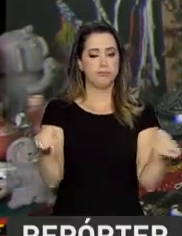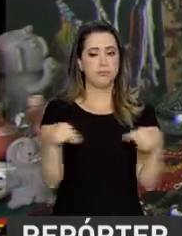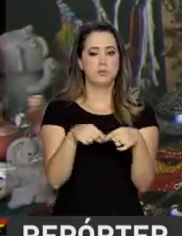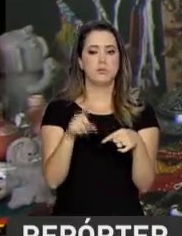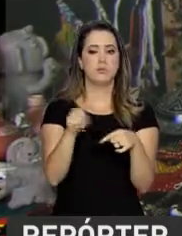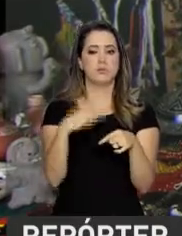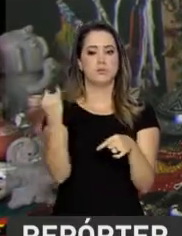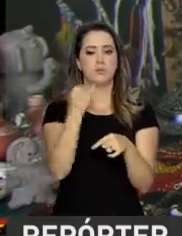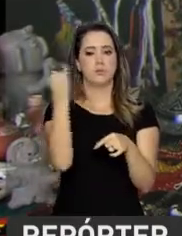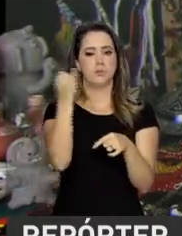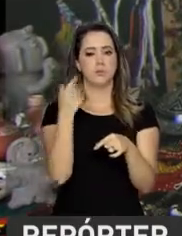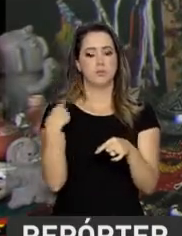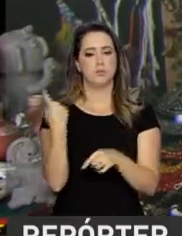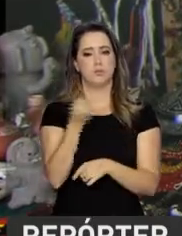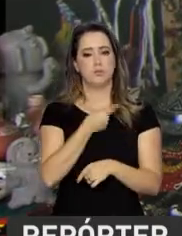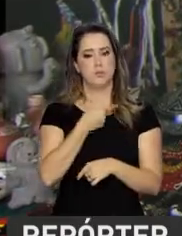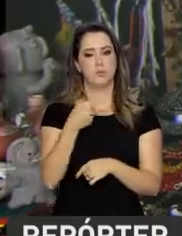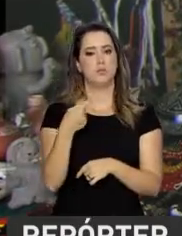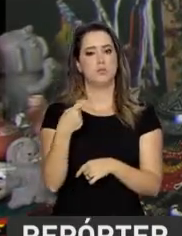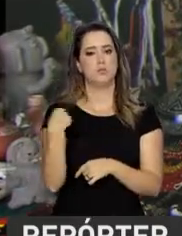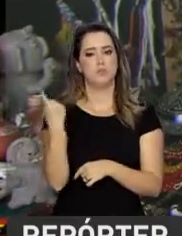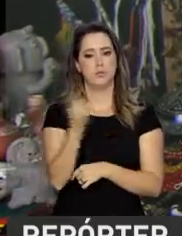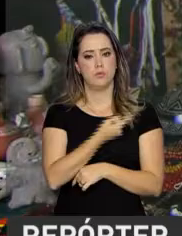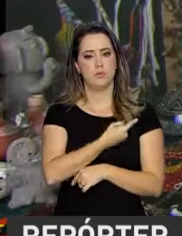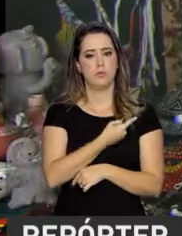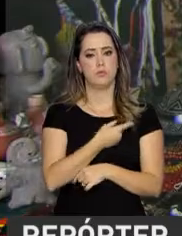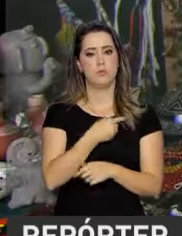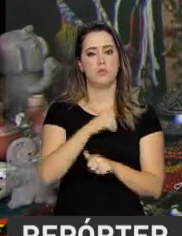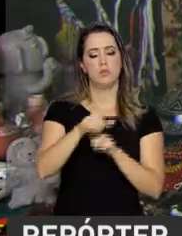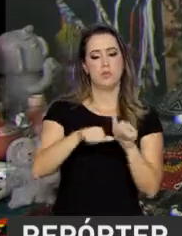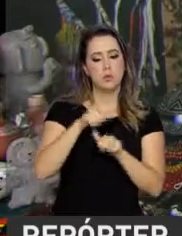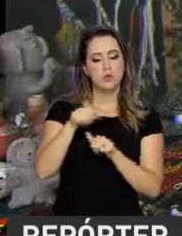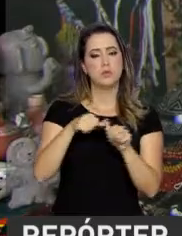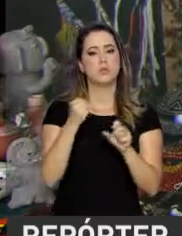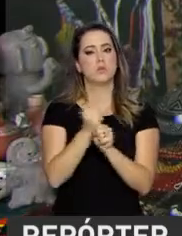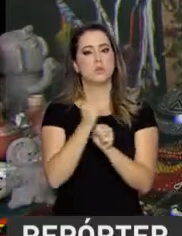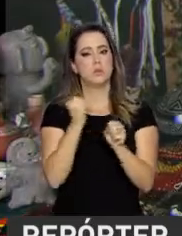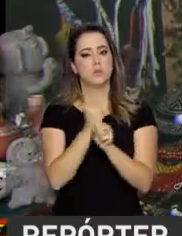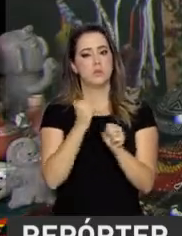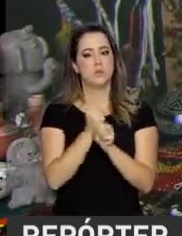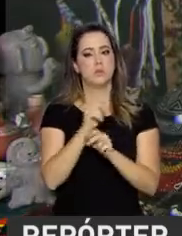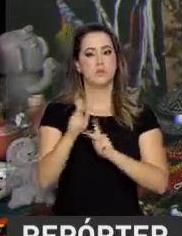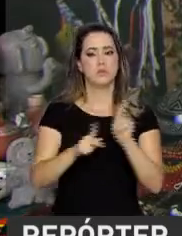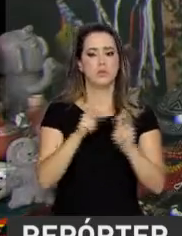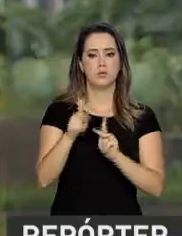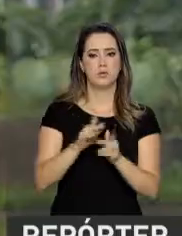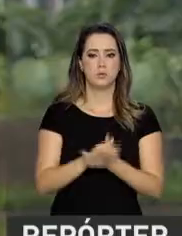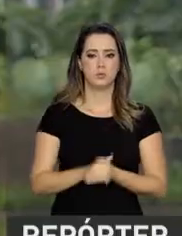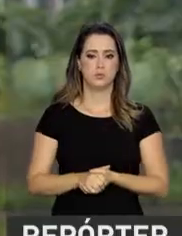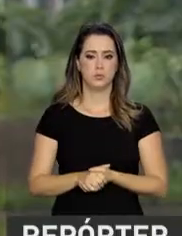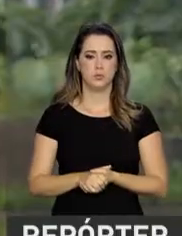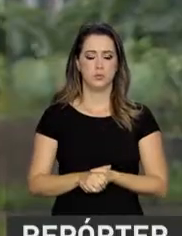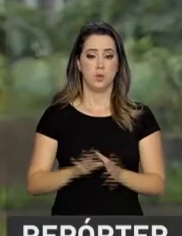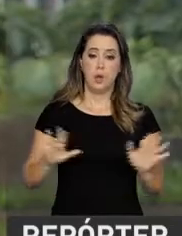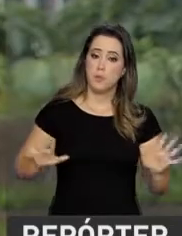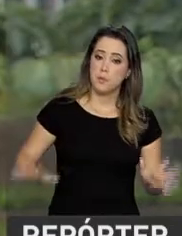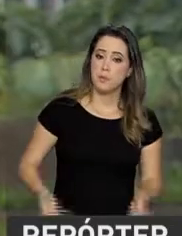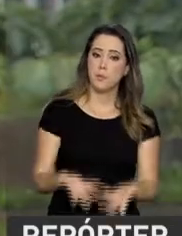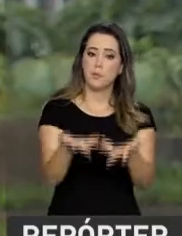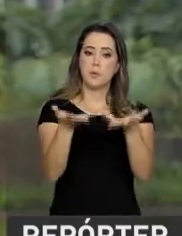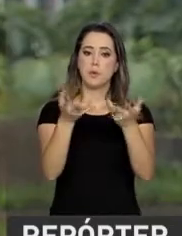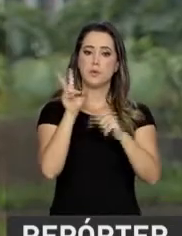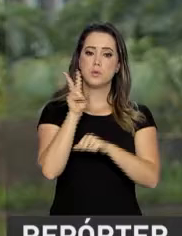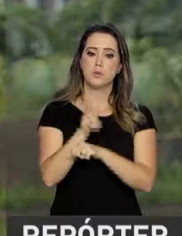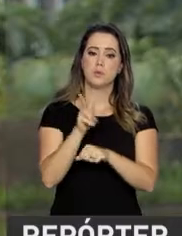isso foi tudo na nossa é reconstrução de nós pode ser destinado à promoção ea proteção